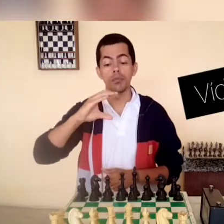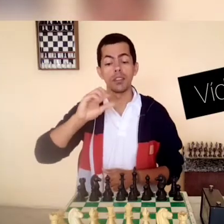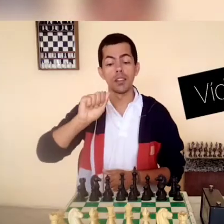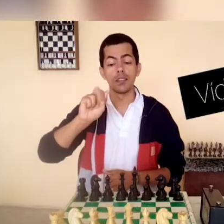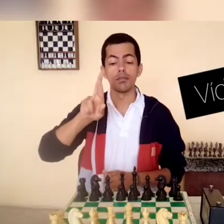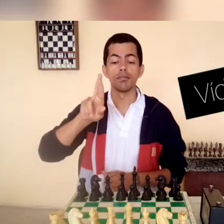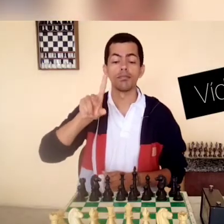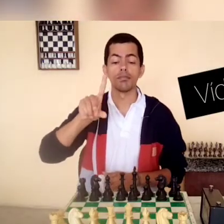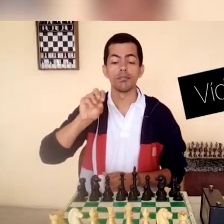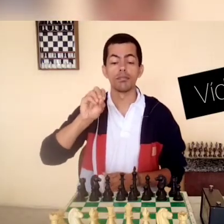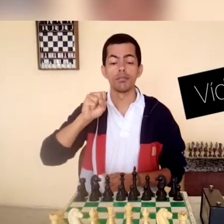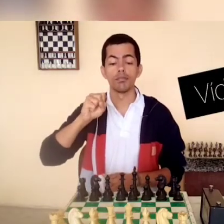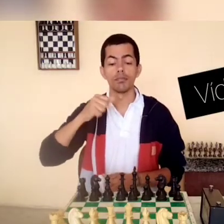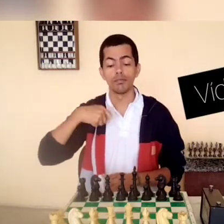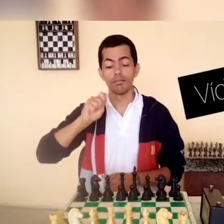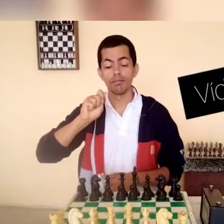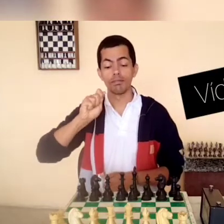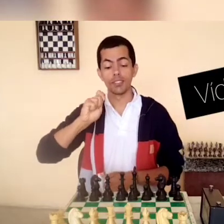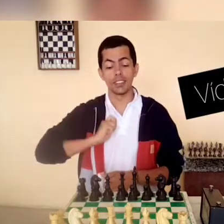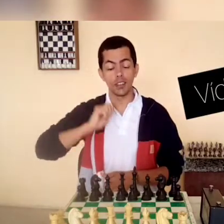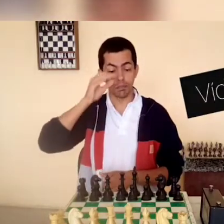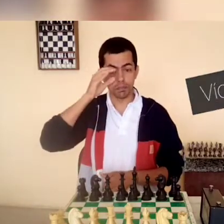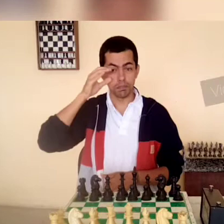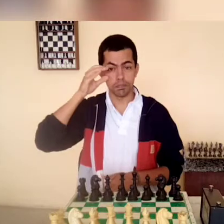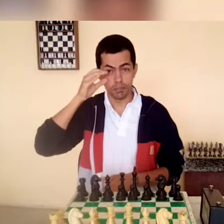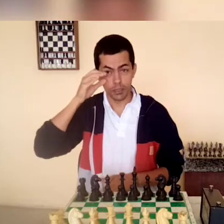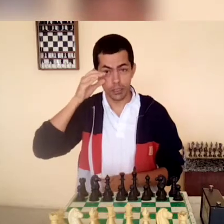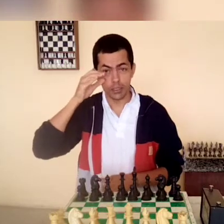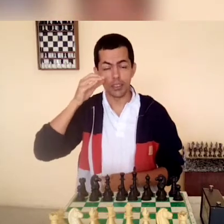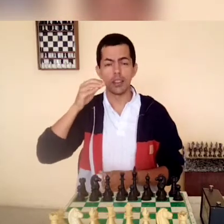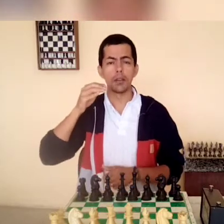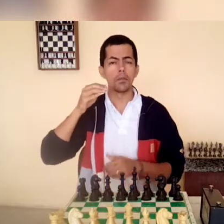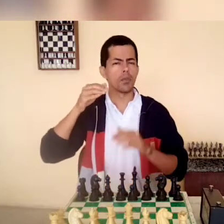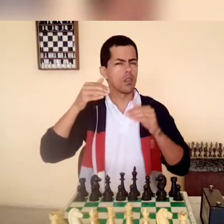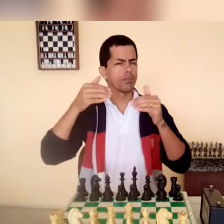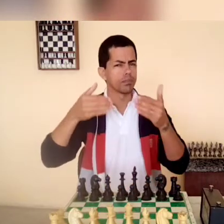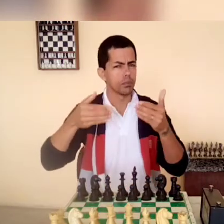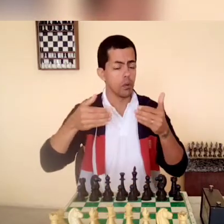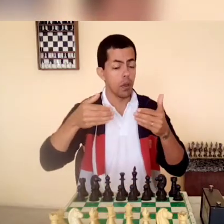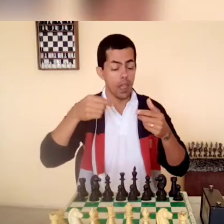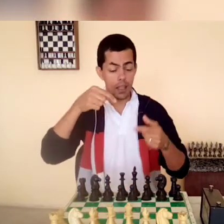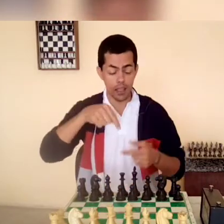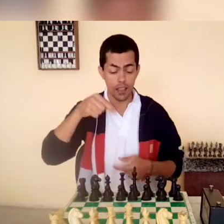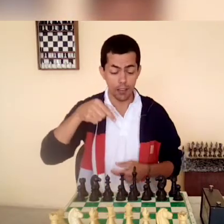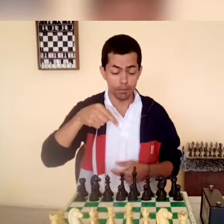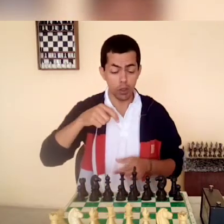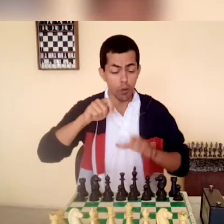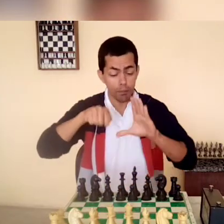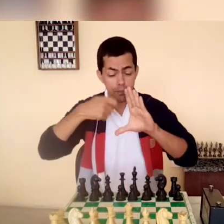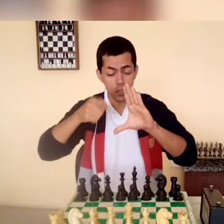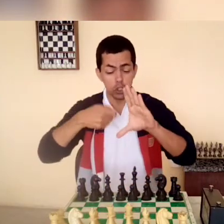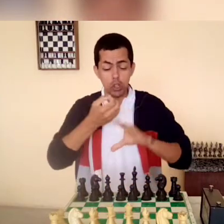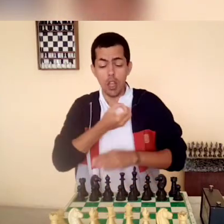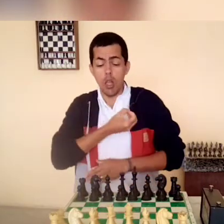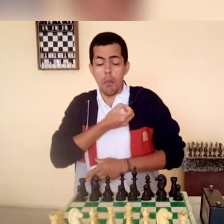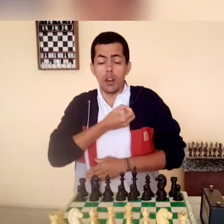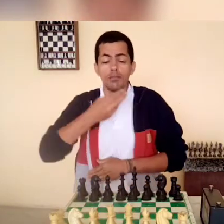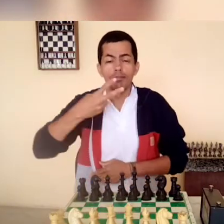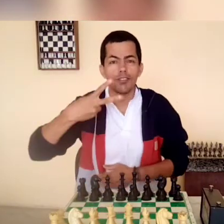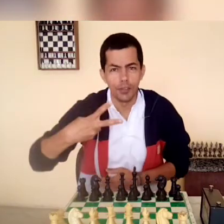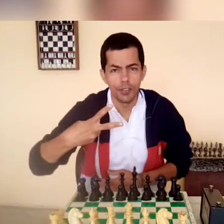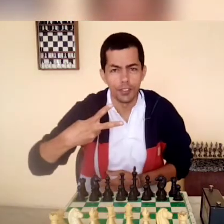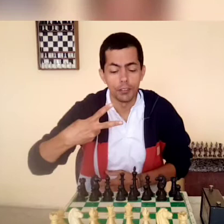Fala rapaziada, olha só, eu sou o Carlos e esse daqui é o vídeo de número 2 de uma série